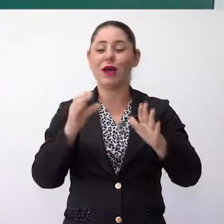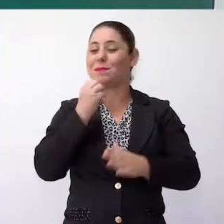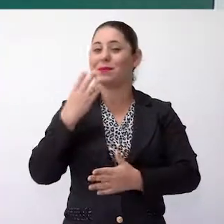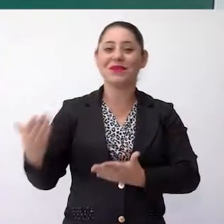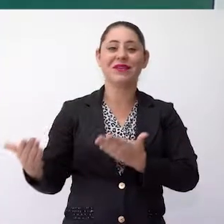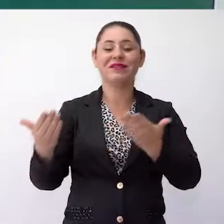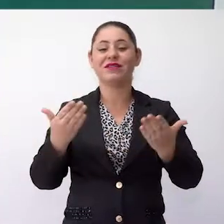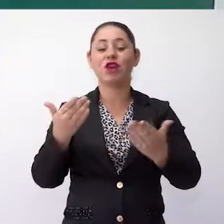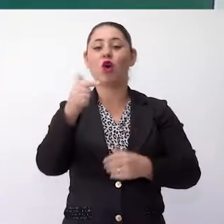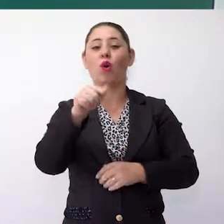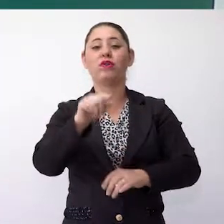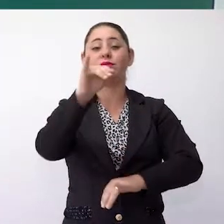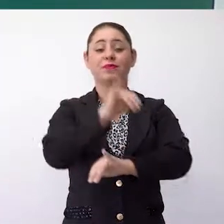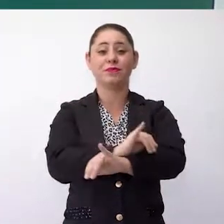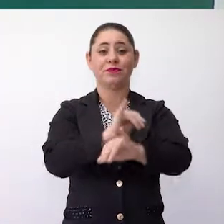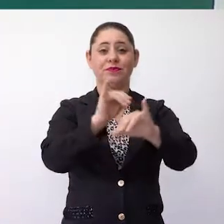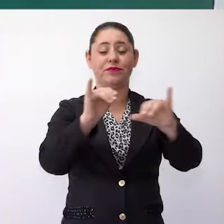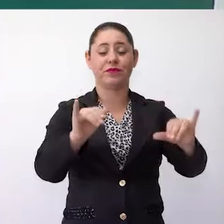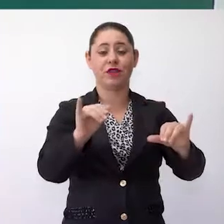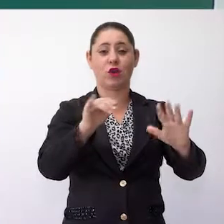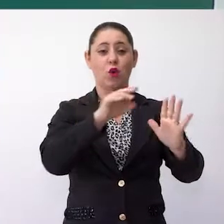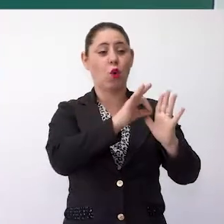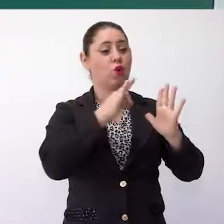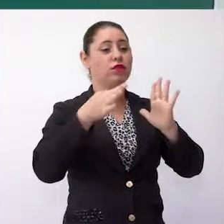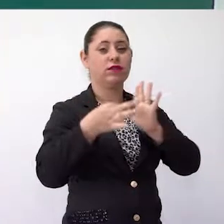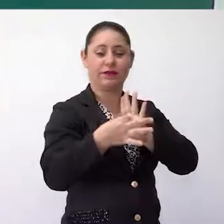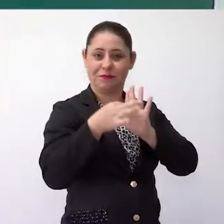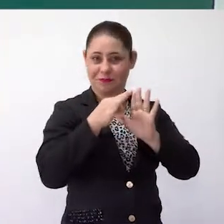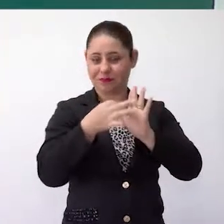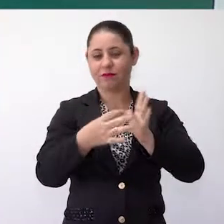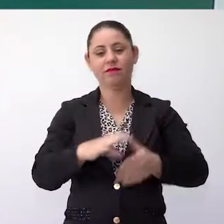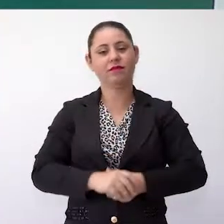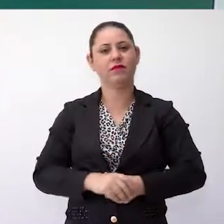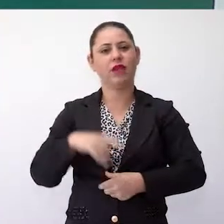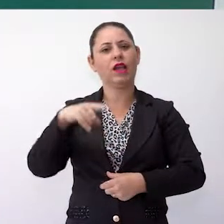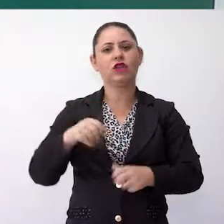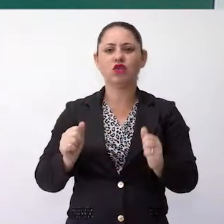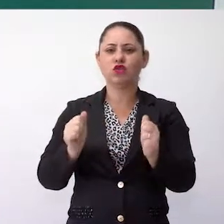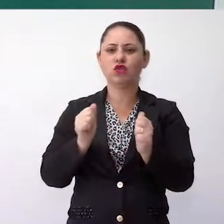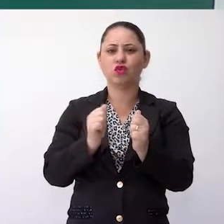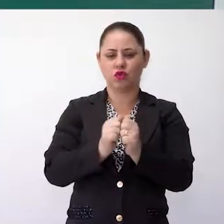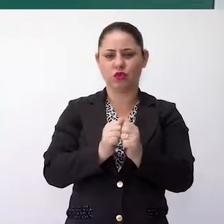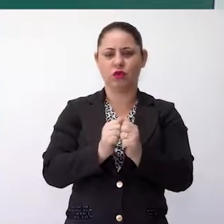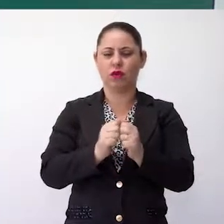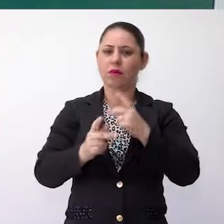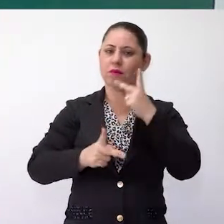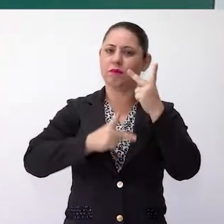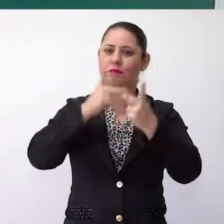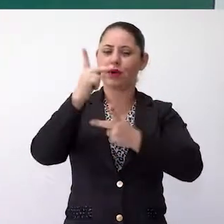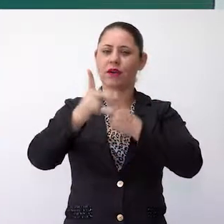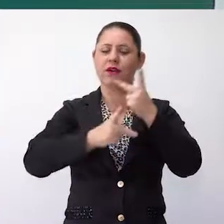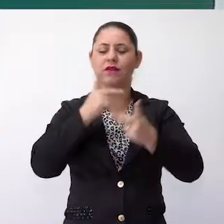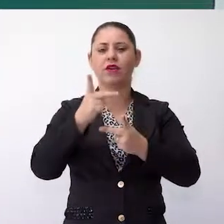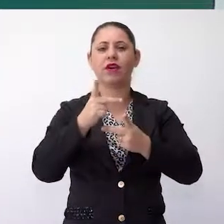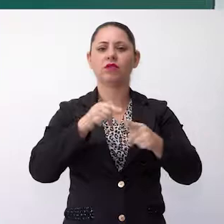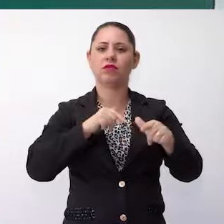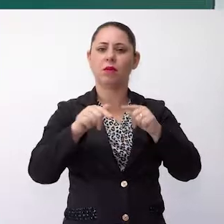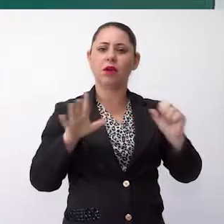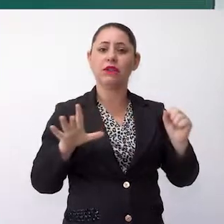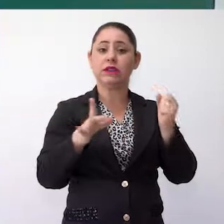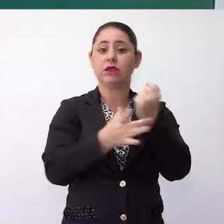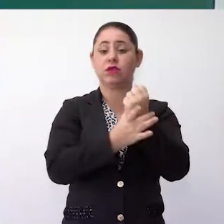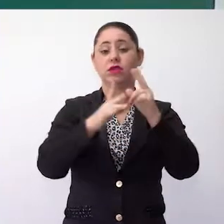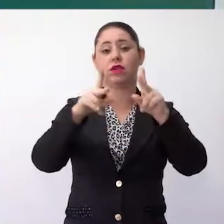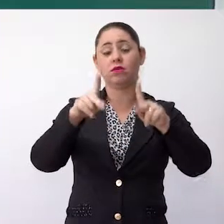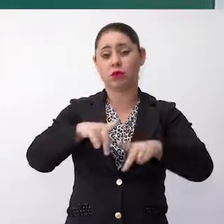Olá, sejam bem-vindos a mais uma edição do programa Considerações. Aqui conosco, para falar sobre operações e